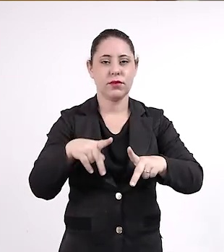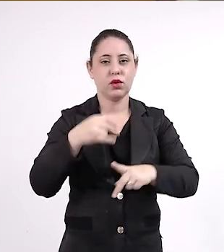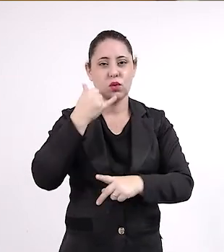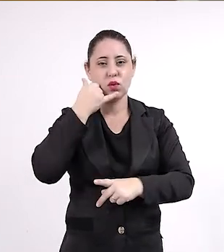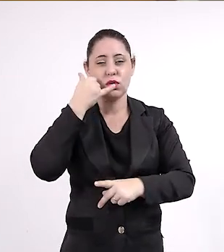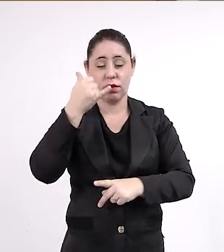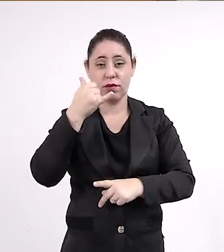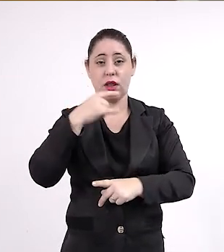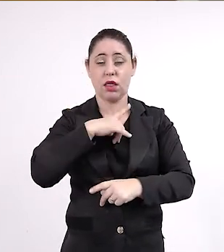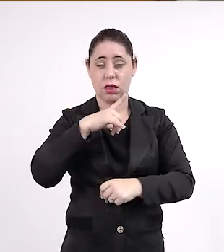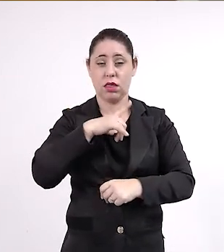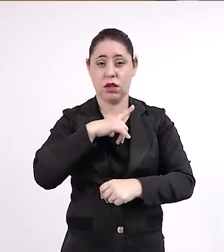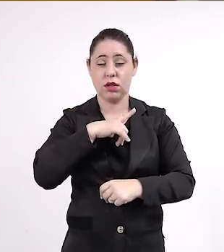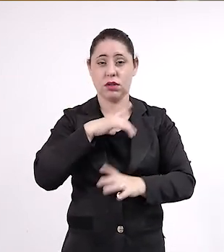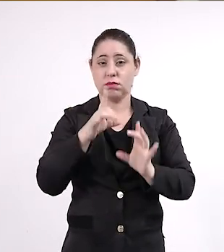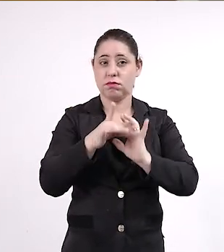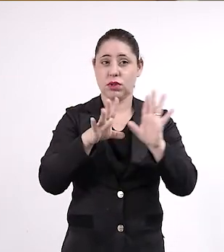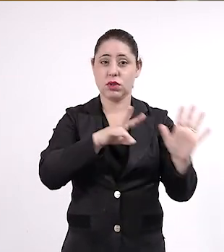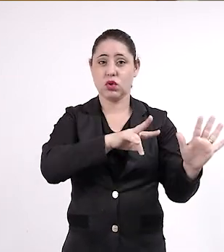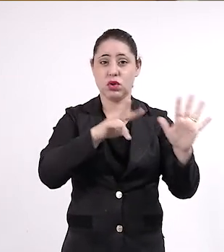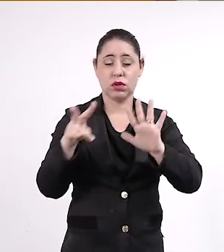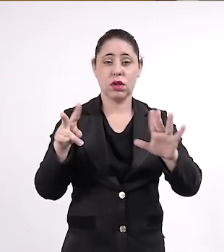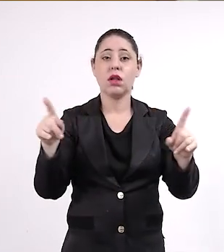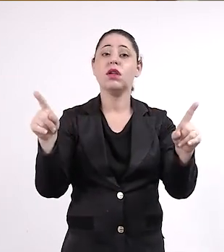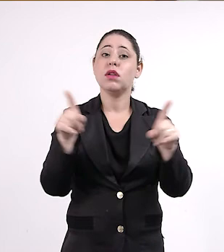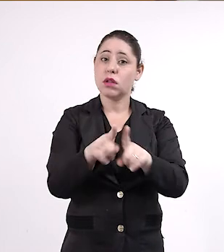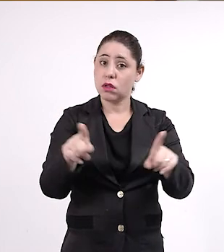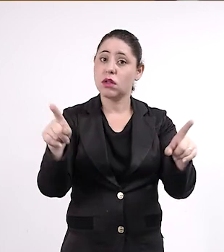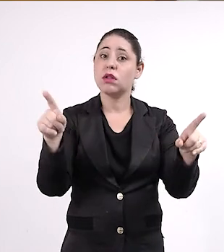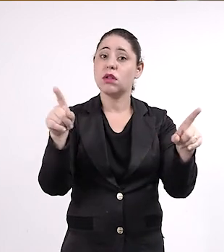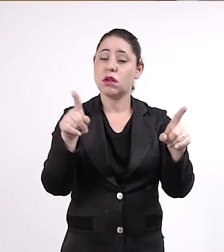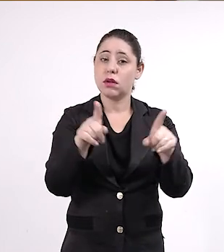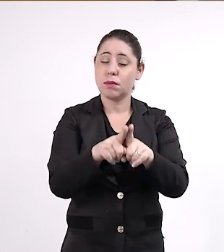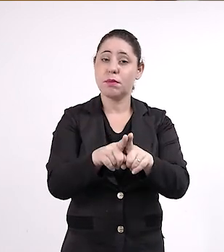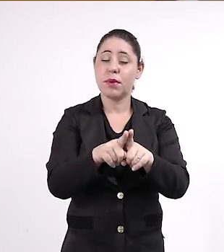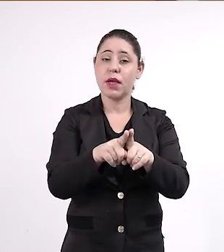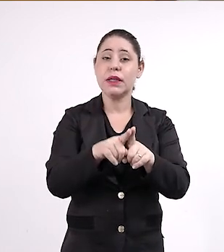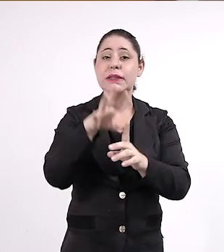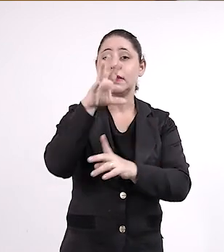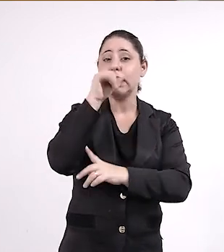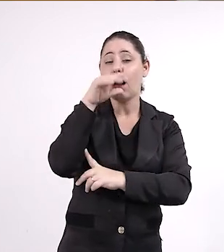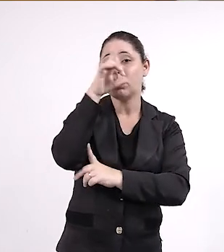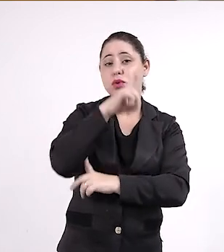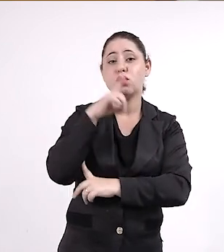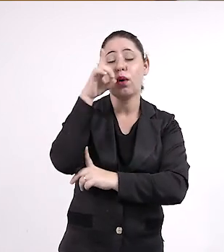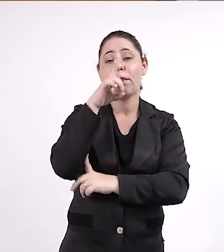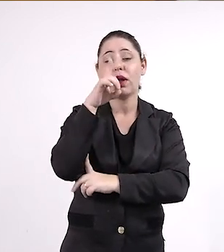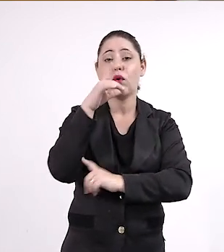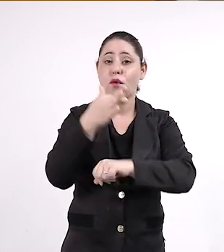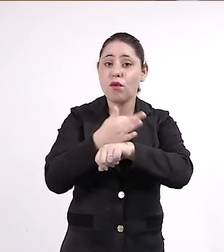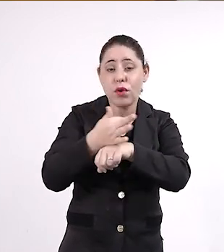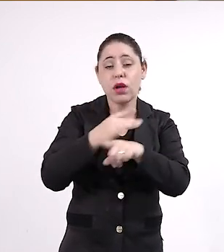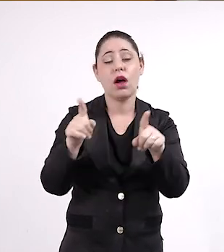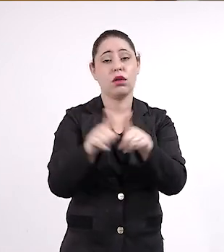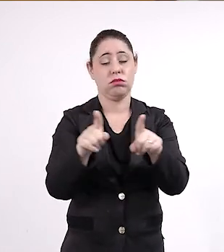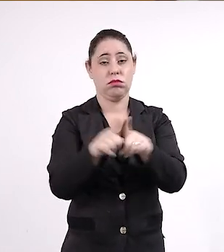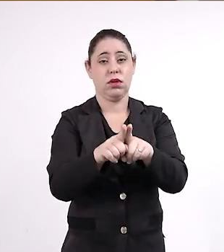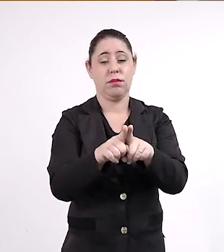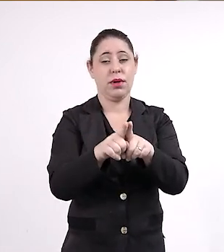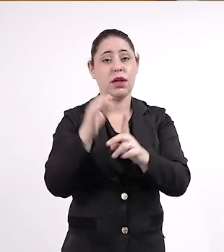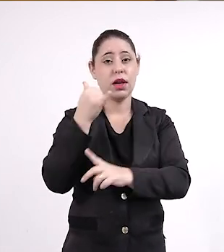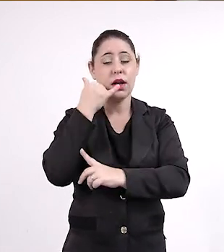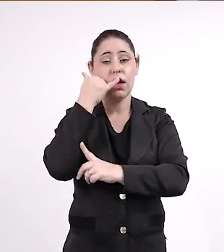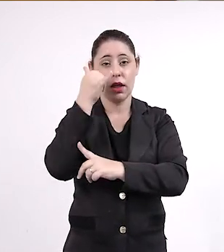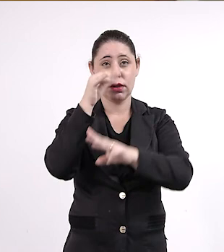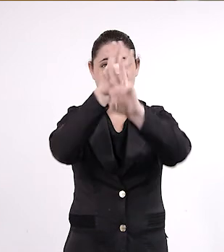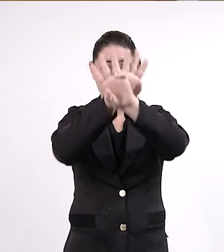Esses telefones são disponibilizados durante a semana e também nos finais de semana e feriado. Clicando pelo